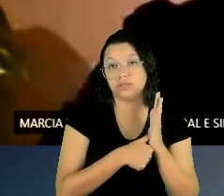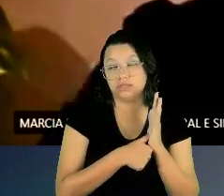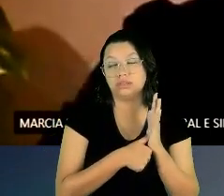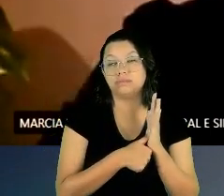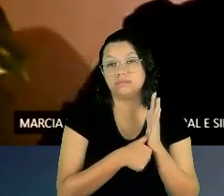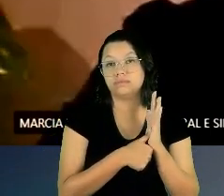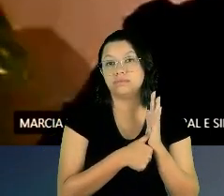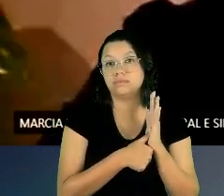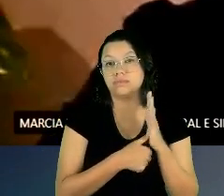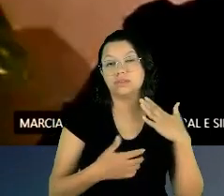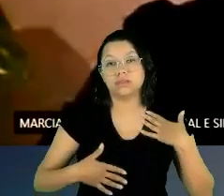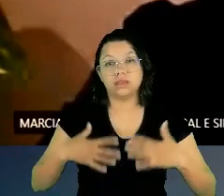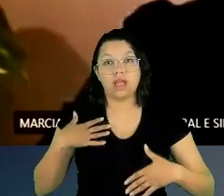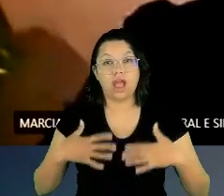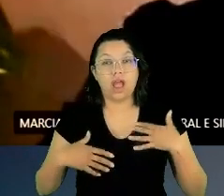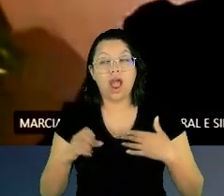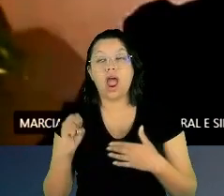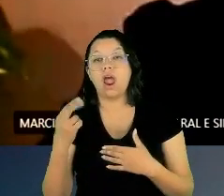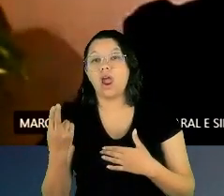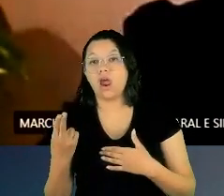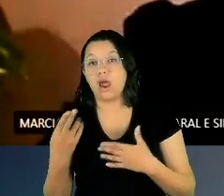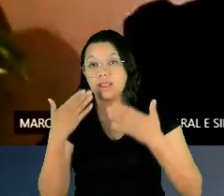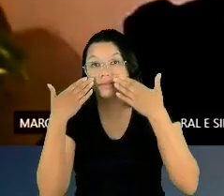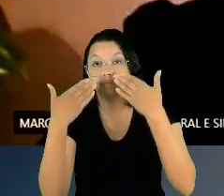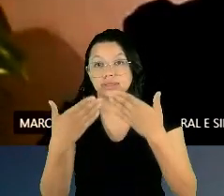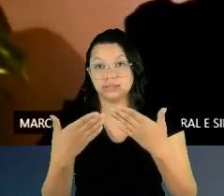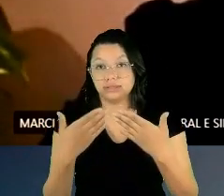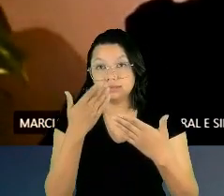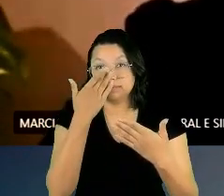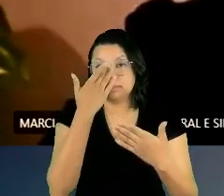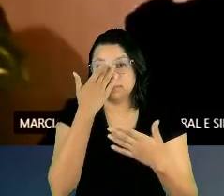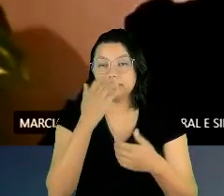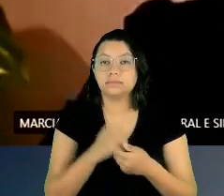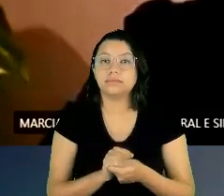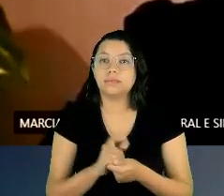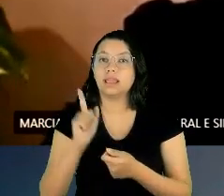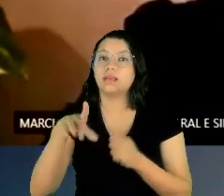como ela se identifica o seu corpo, ou como ela vai